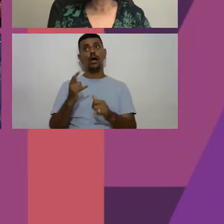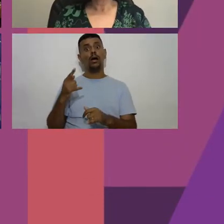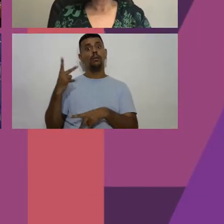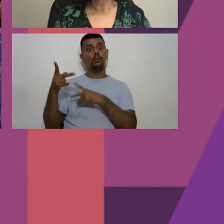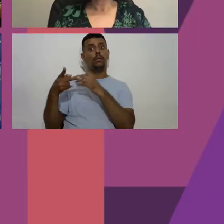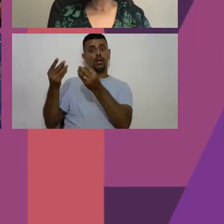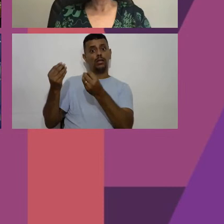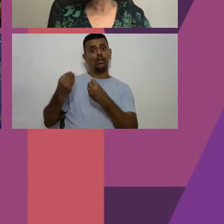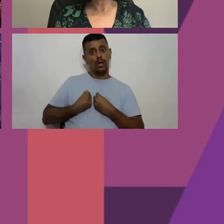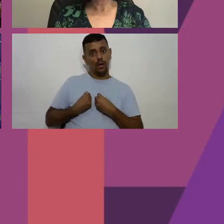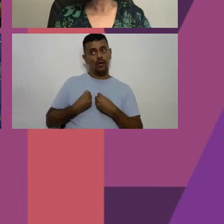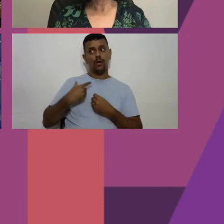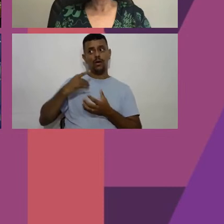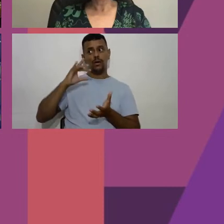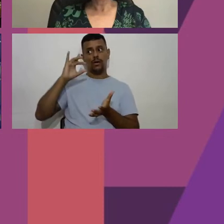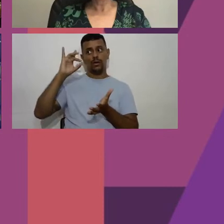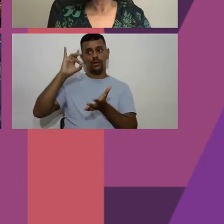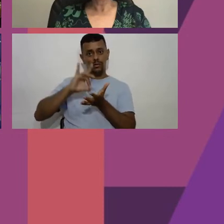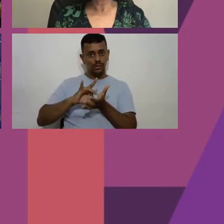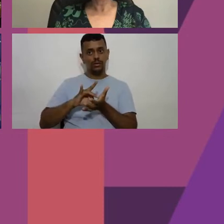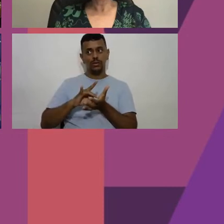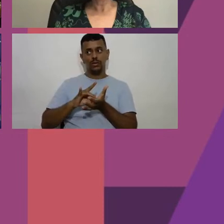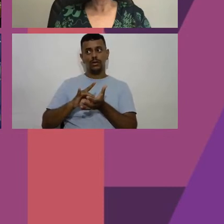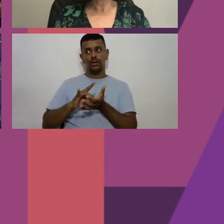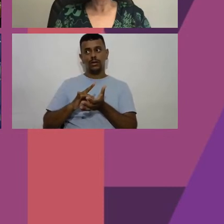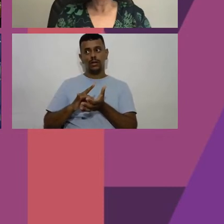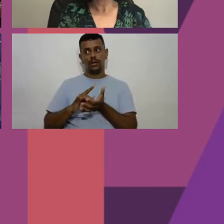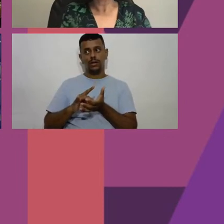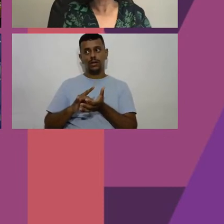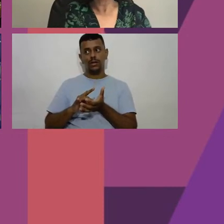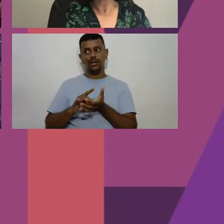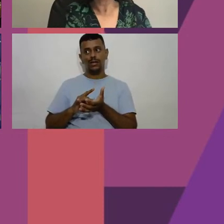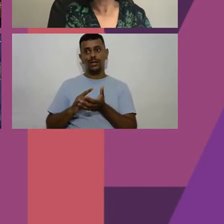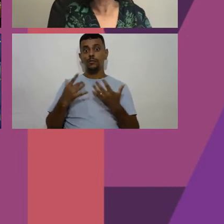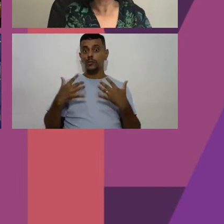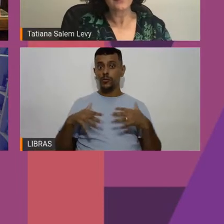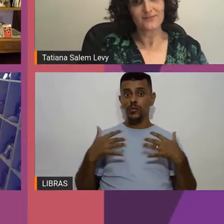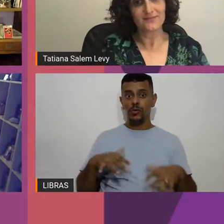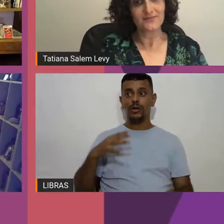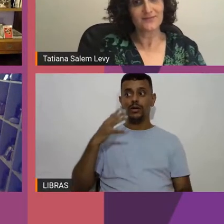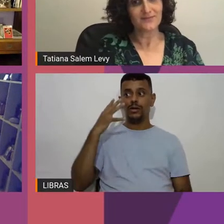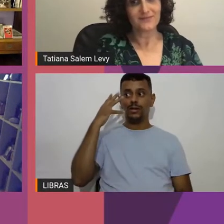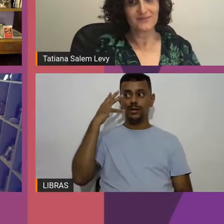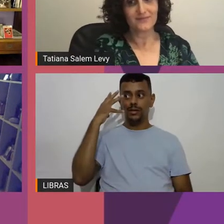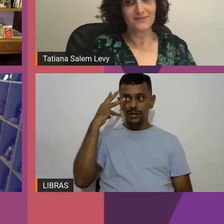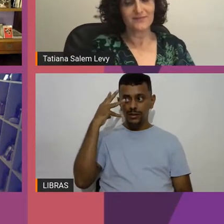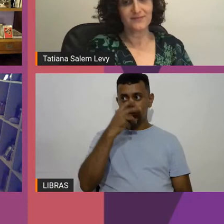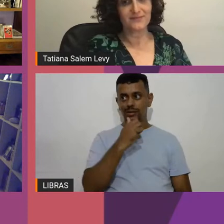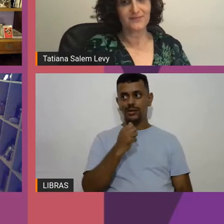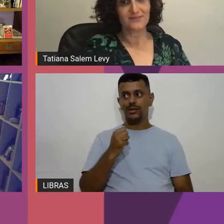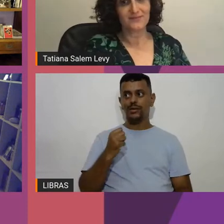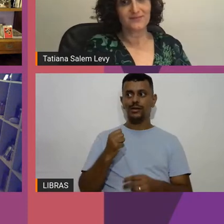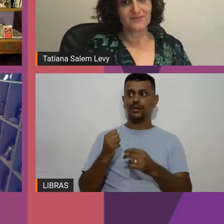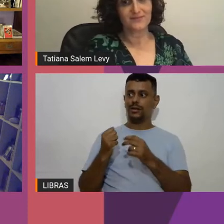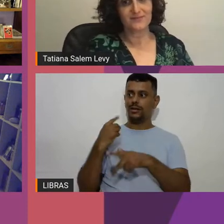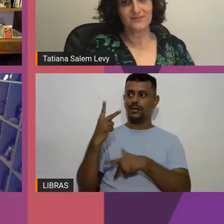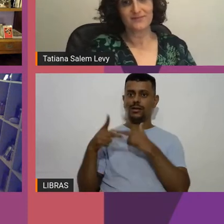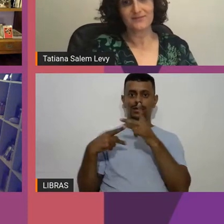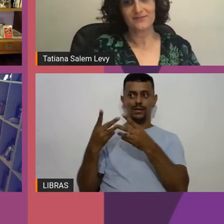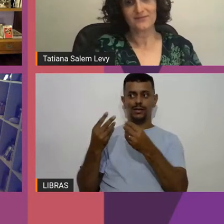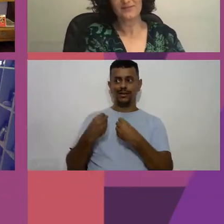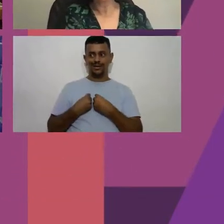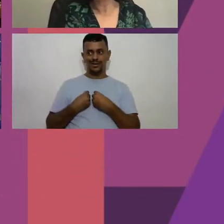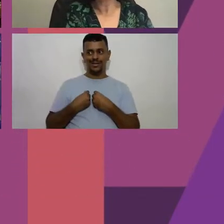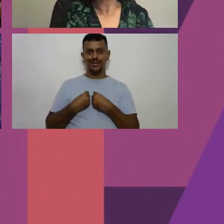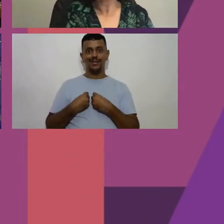presente de aniversário imagina ganhar os originais assim de presente de aniversário e eu a